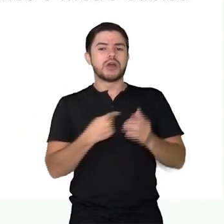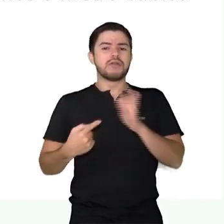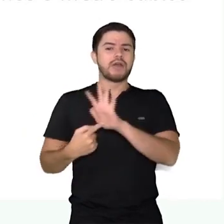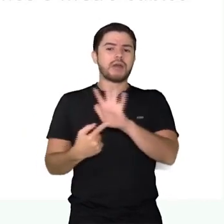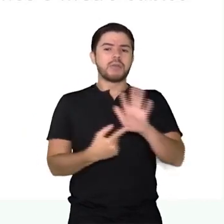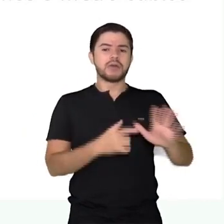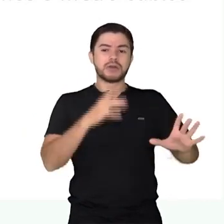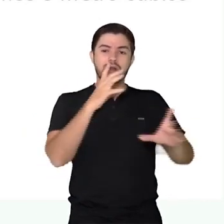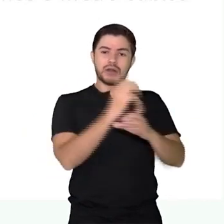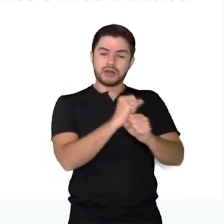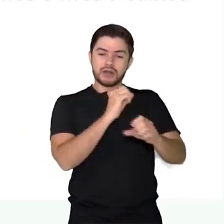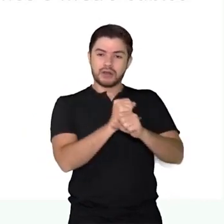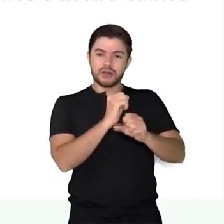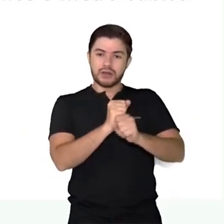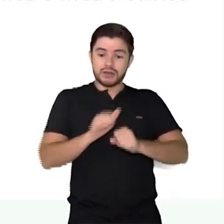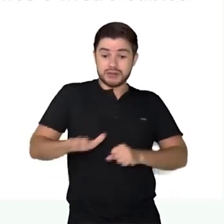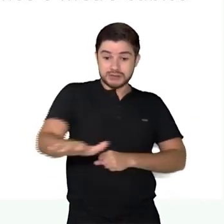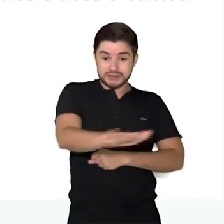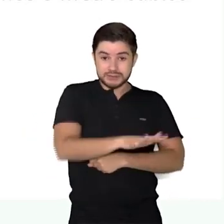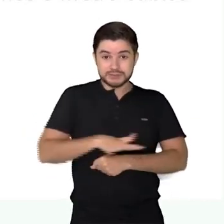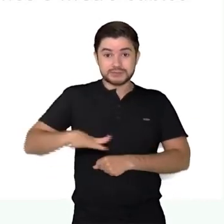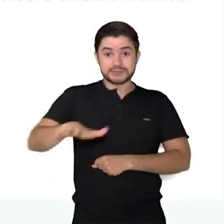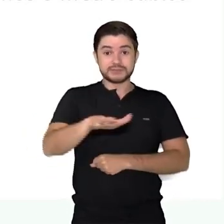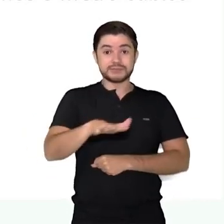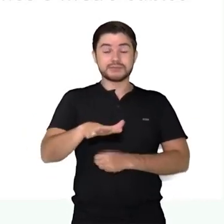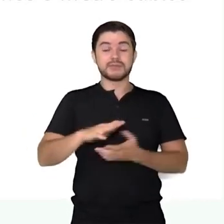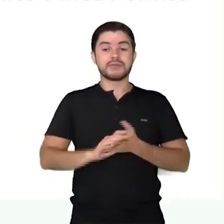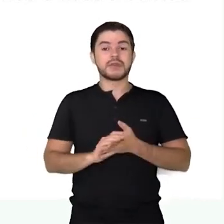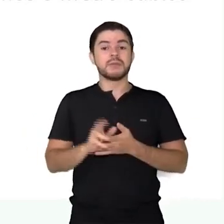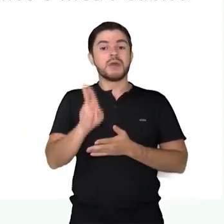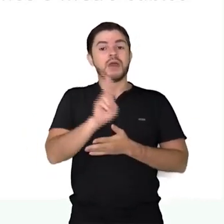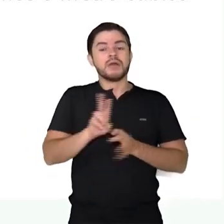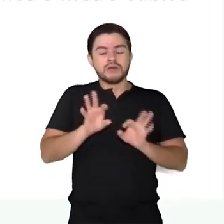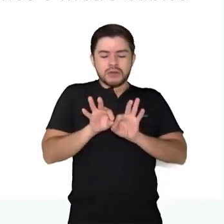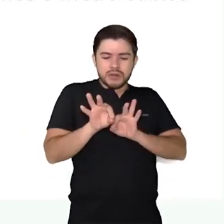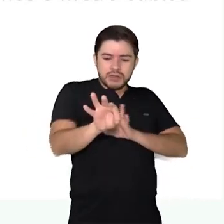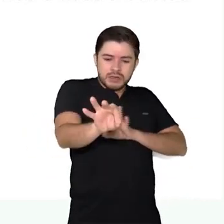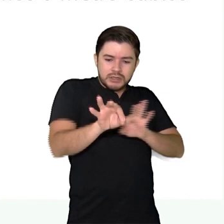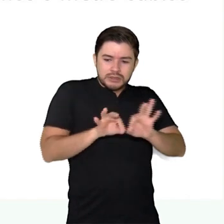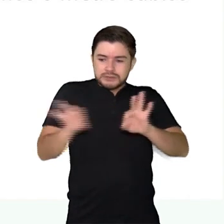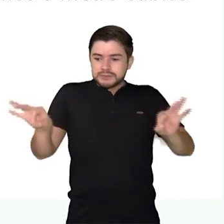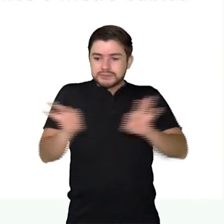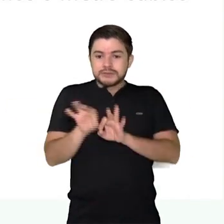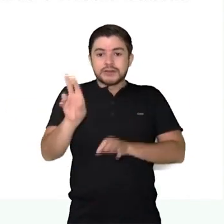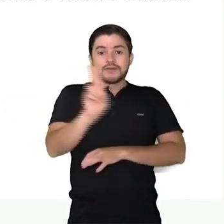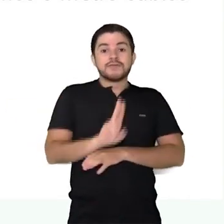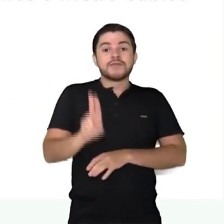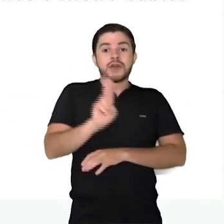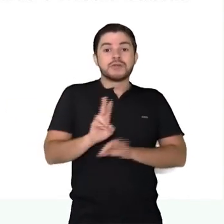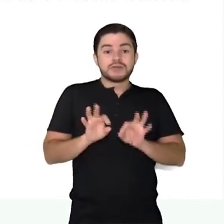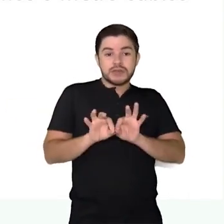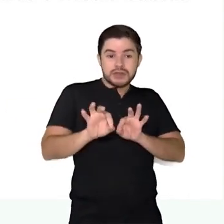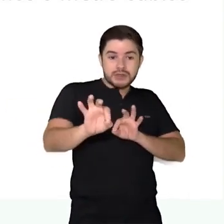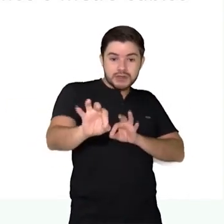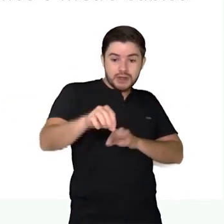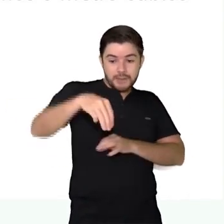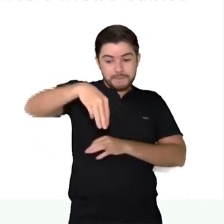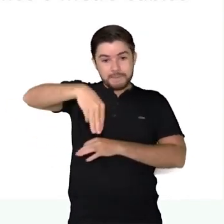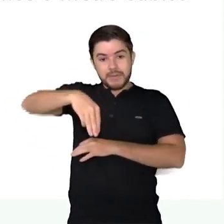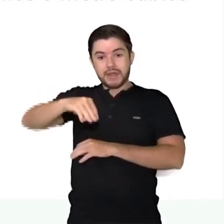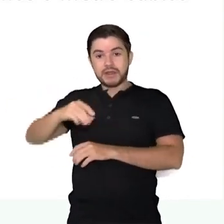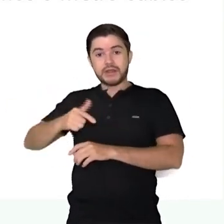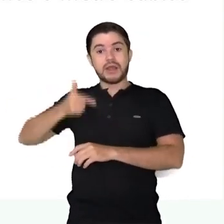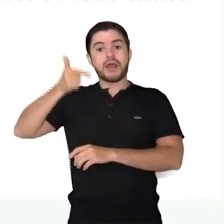o cálculo de área, quando a gente vai colocar a unidade de medida, utiliza metro quadrado, porque a gente vai utilizar